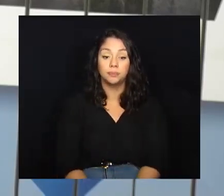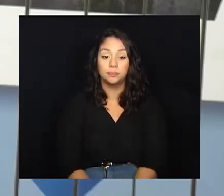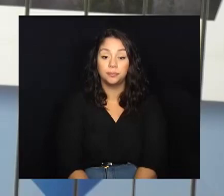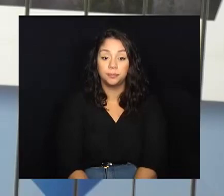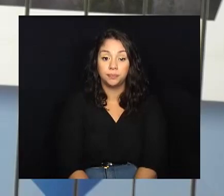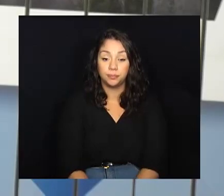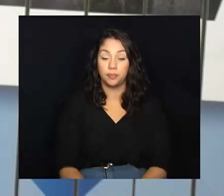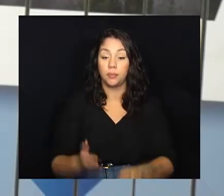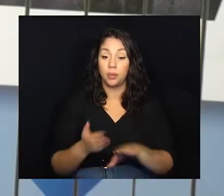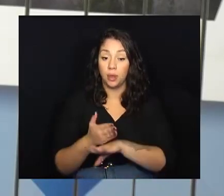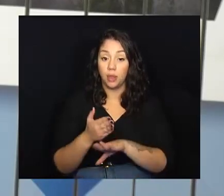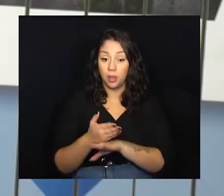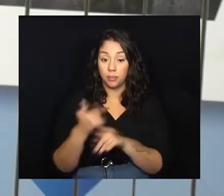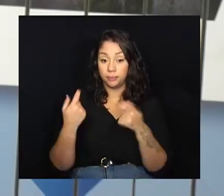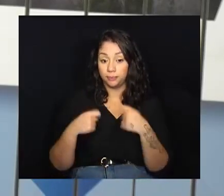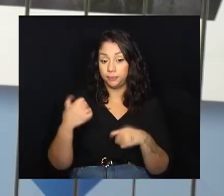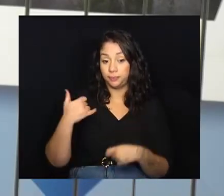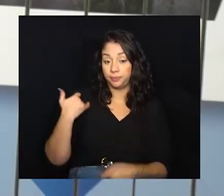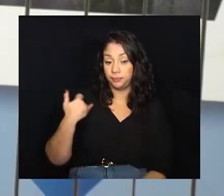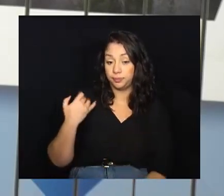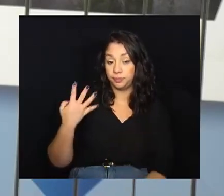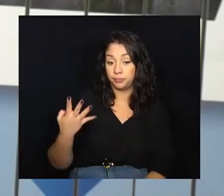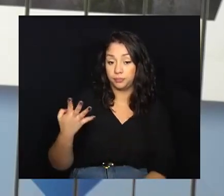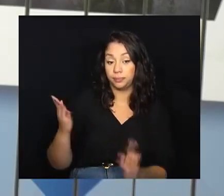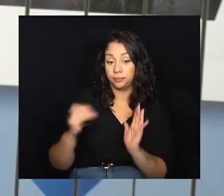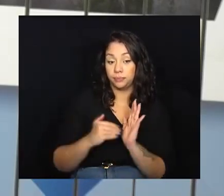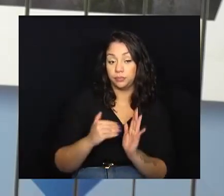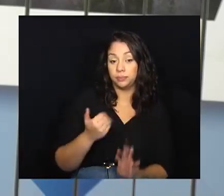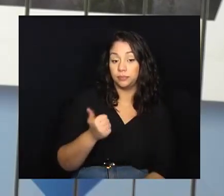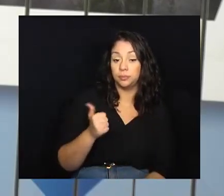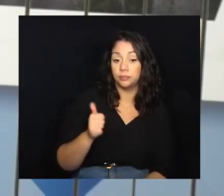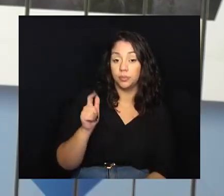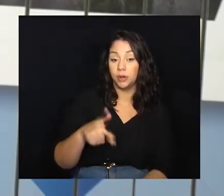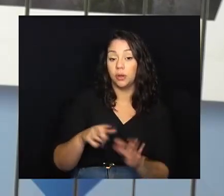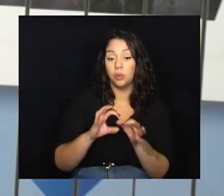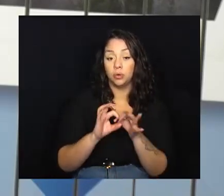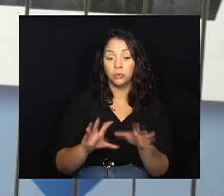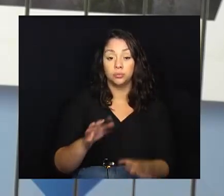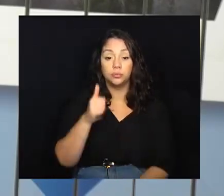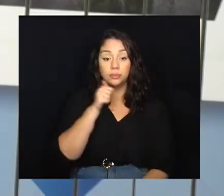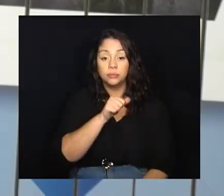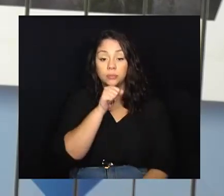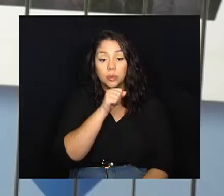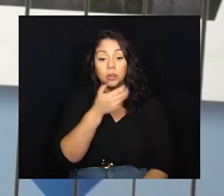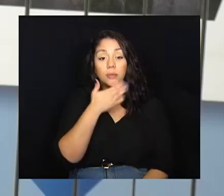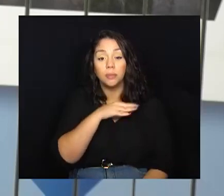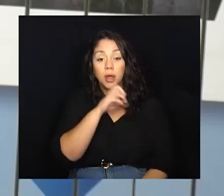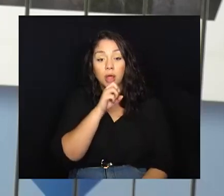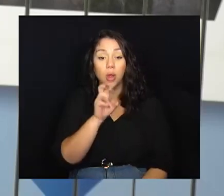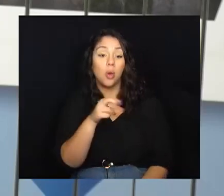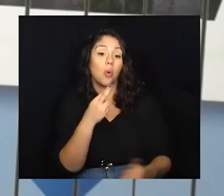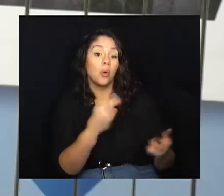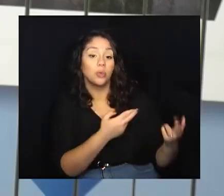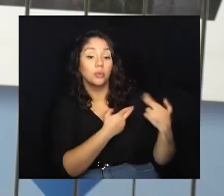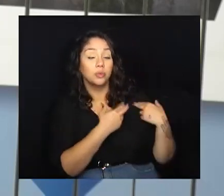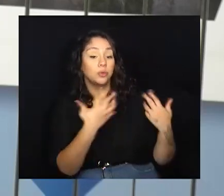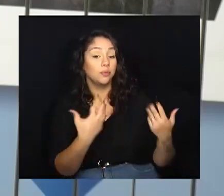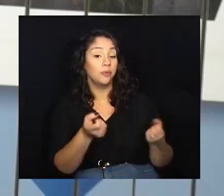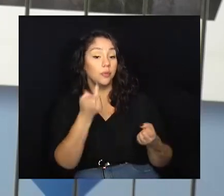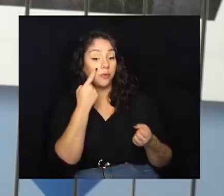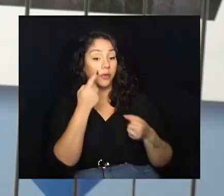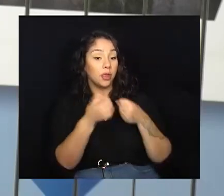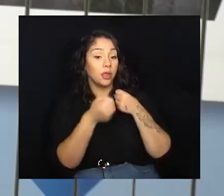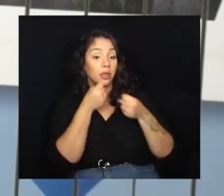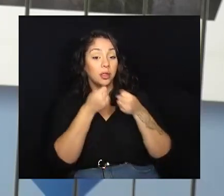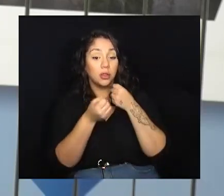elas devem ter entre 4 e 11 anos e autorização dos pais ou responsáveis veja na reportagem como você pode